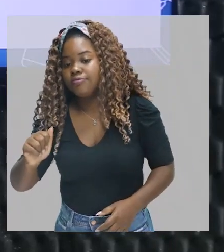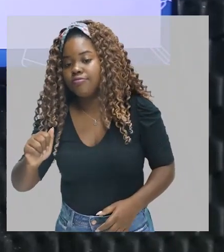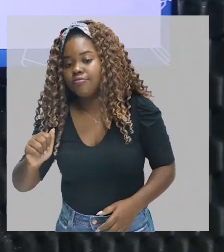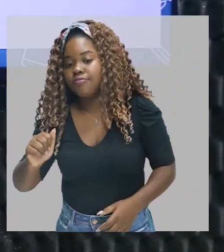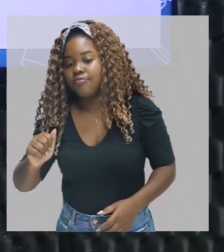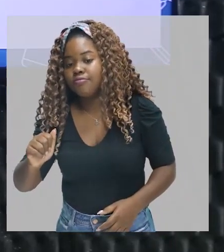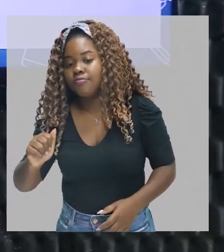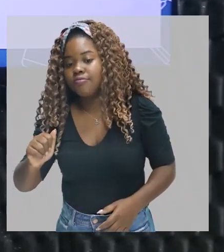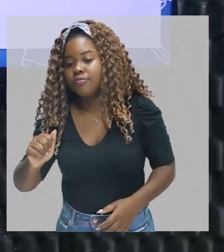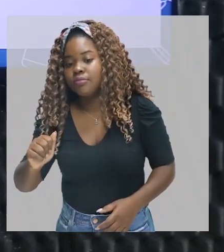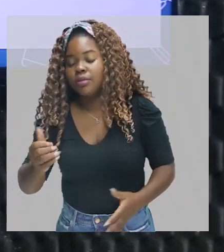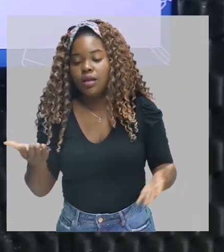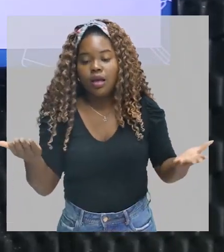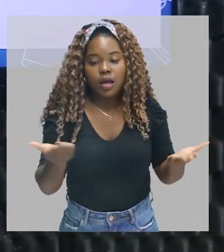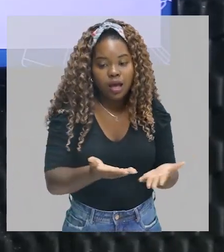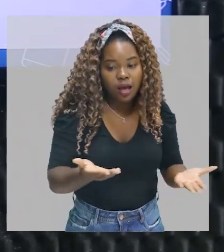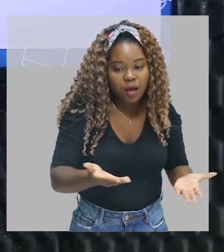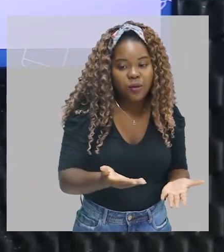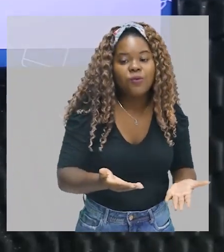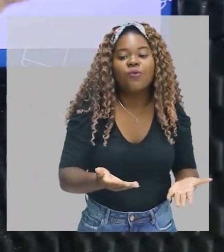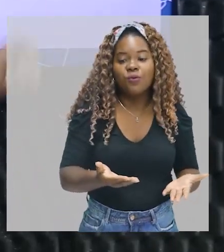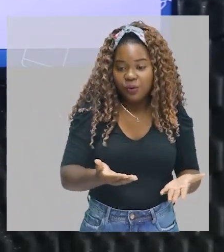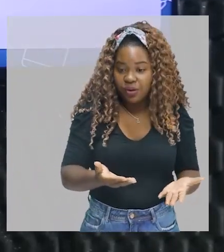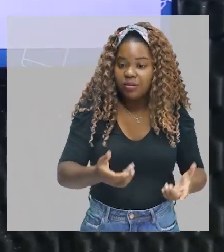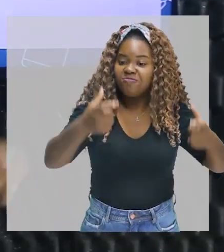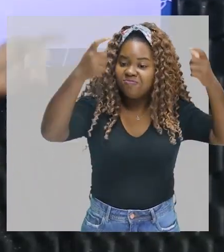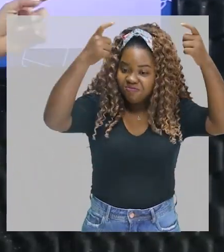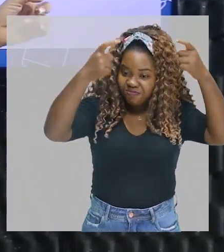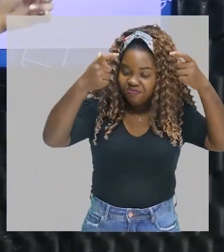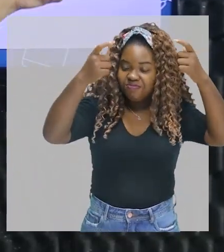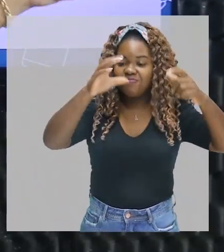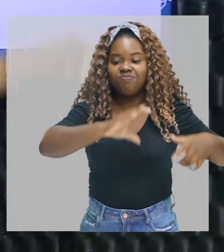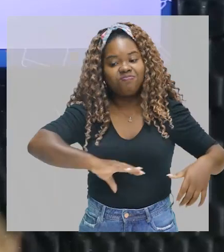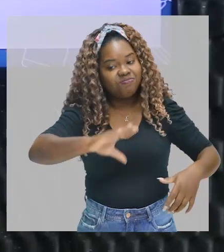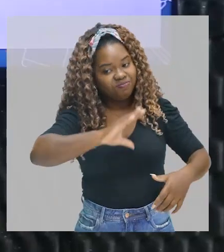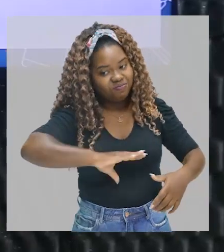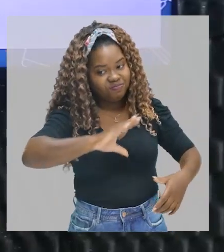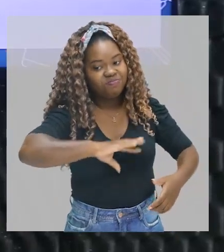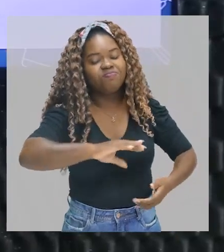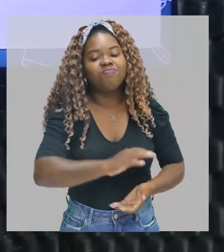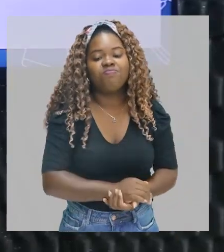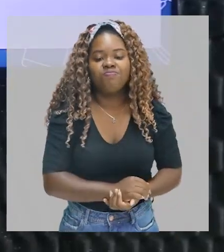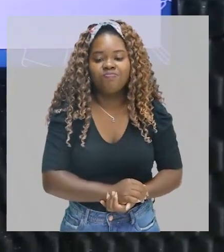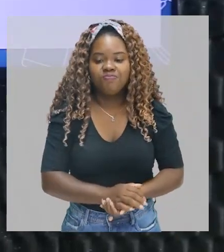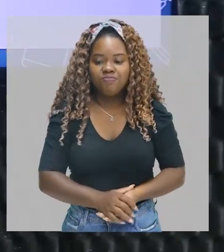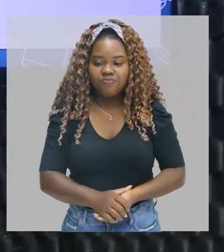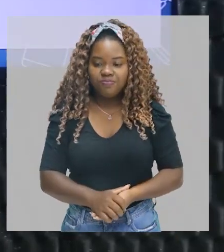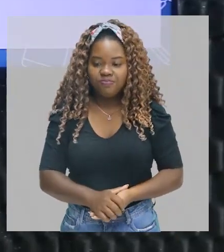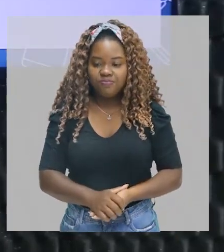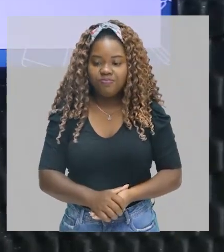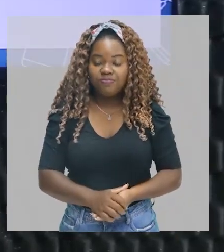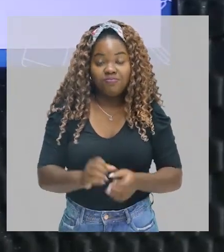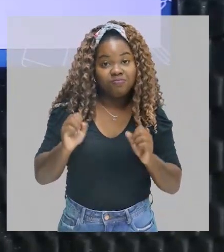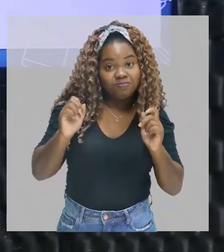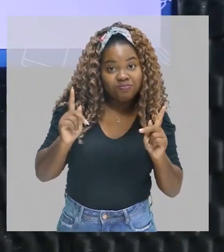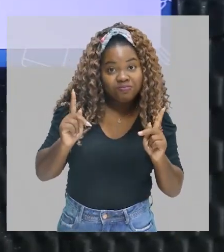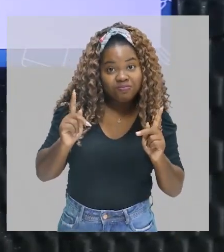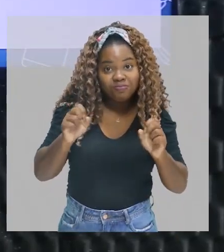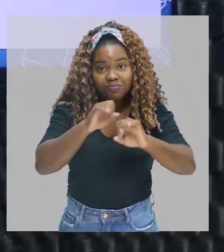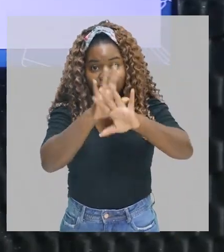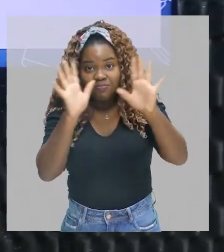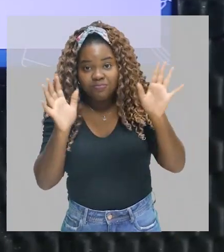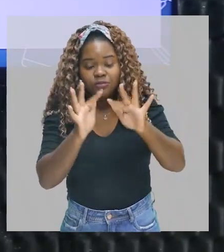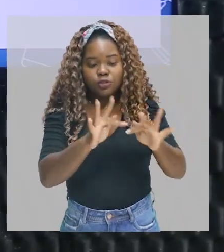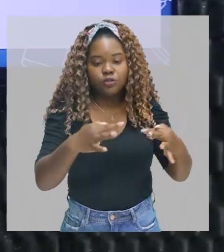agora passa a ser sede do Reinado de Portugal, Brasil e Algarves. Até aí tudo bem? Então,